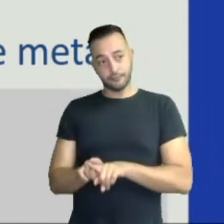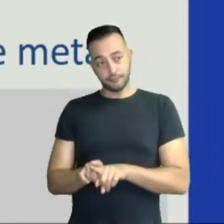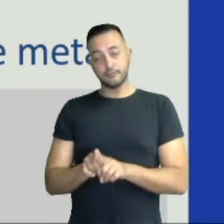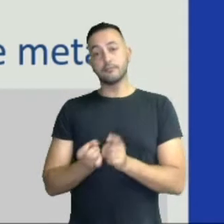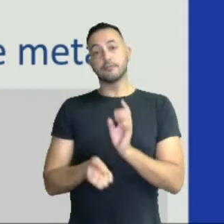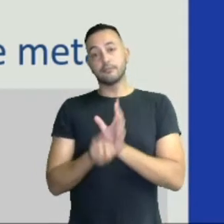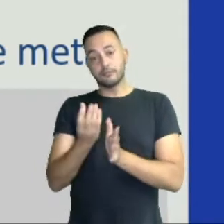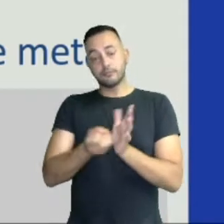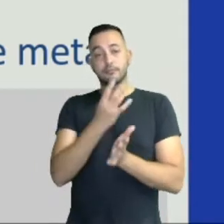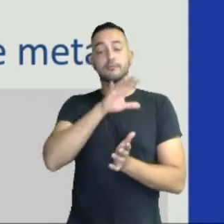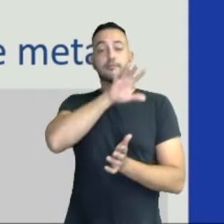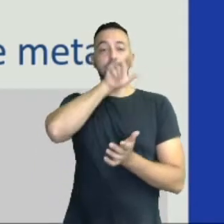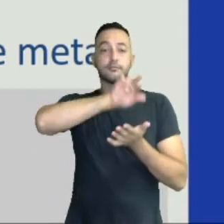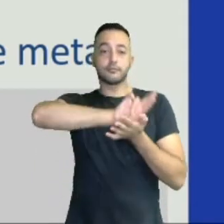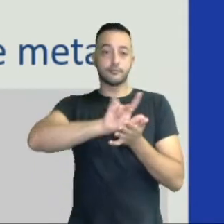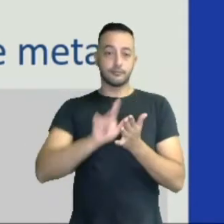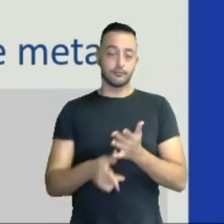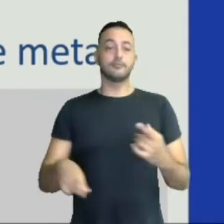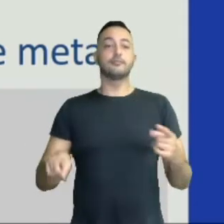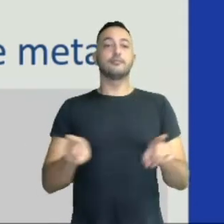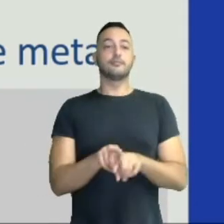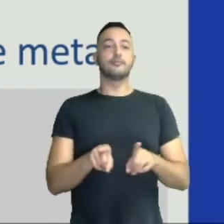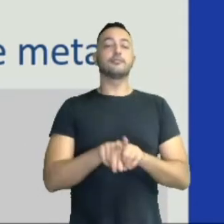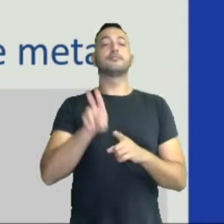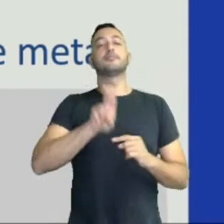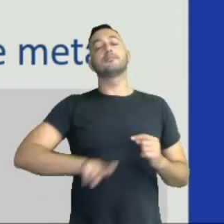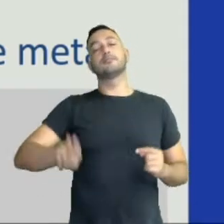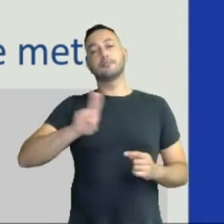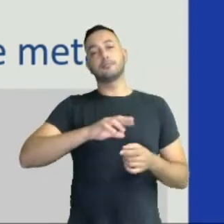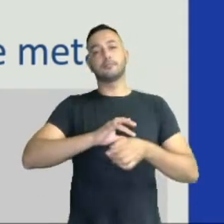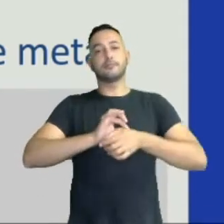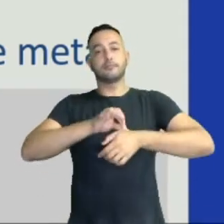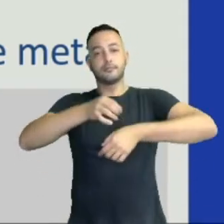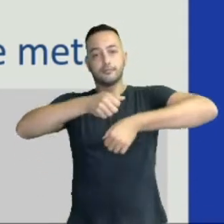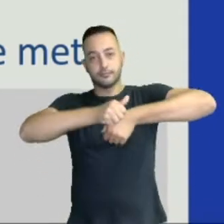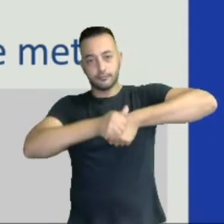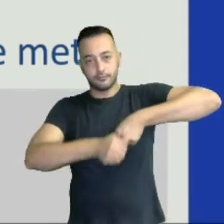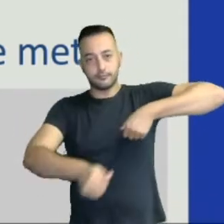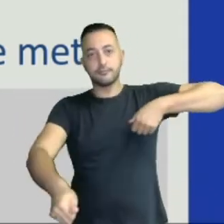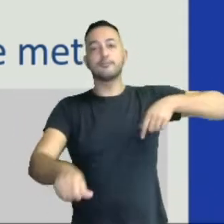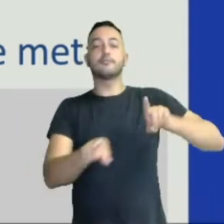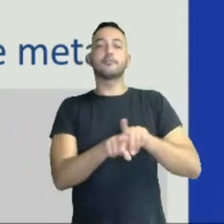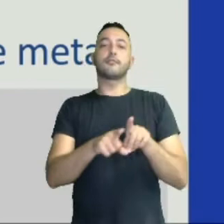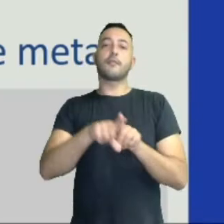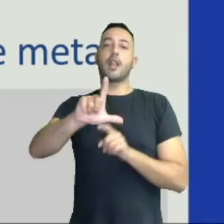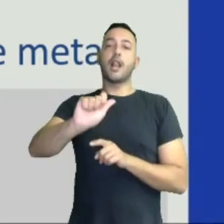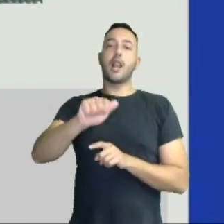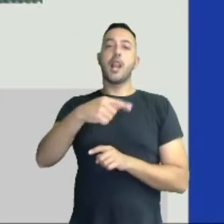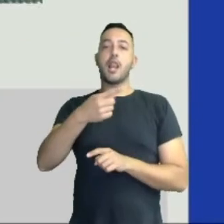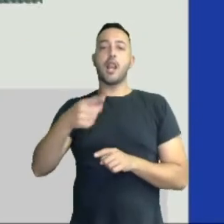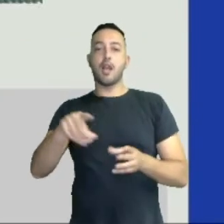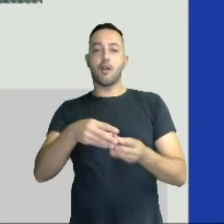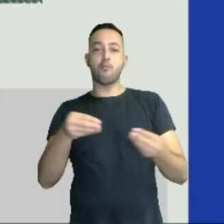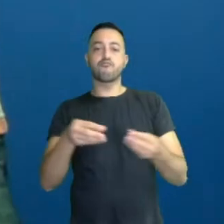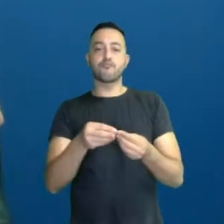de criação de animais, onde eles também utilizavam-se de peles e das lãs desses